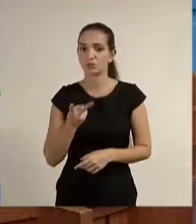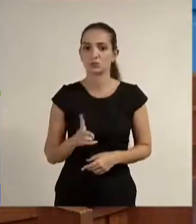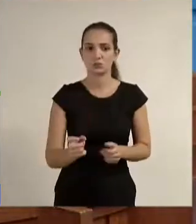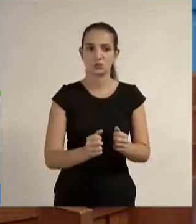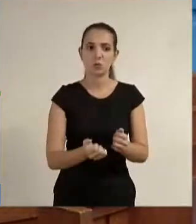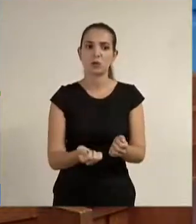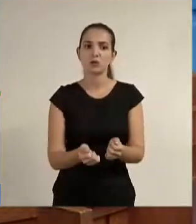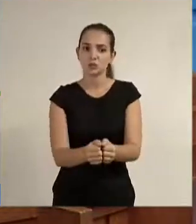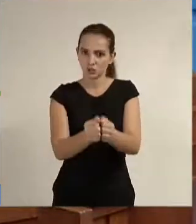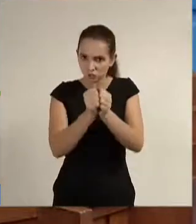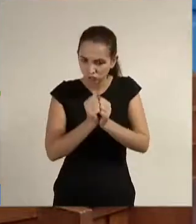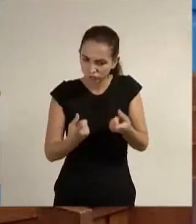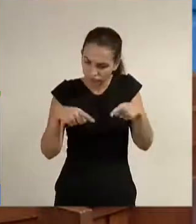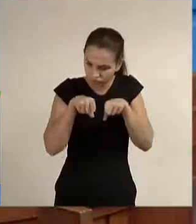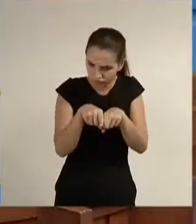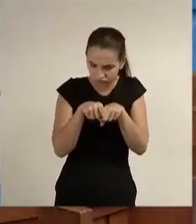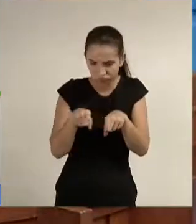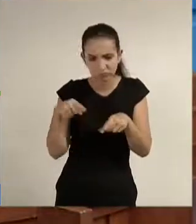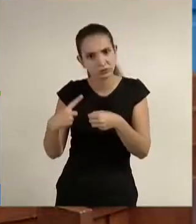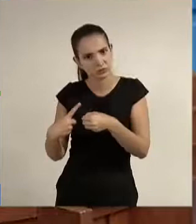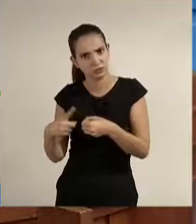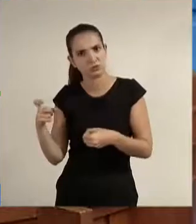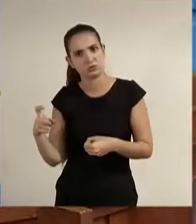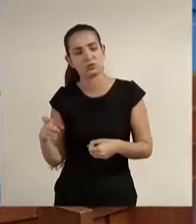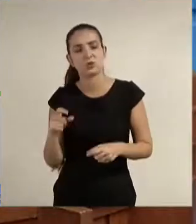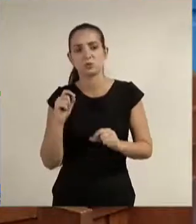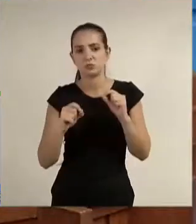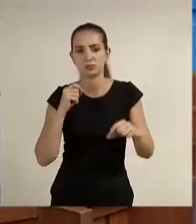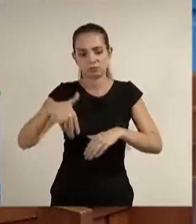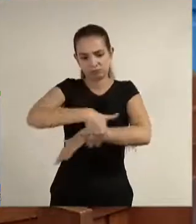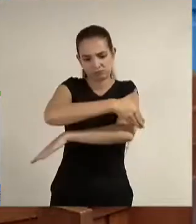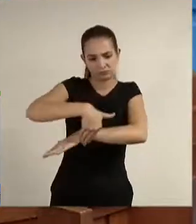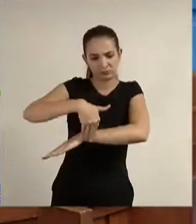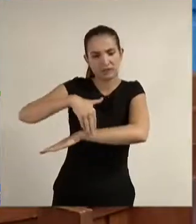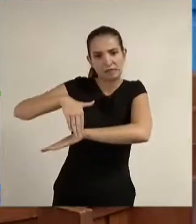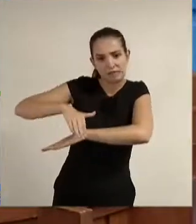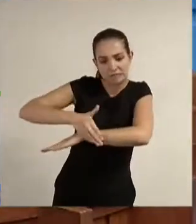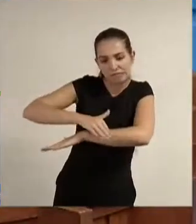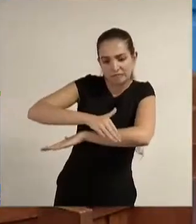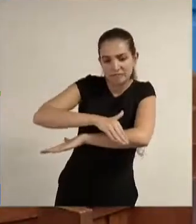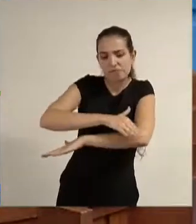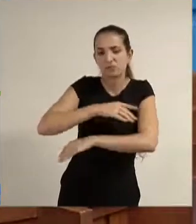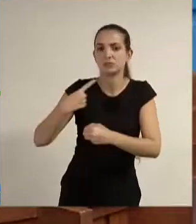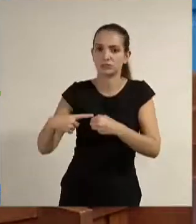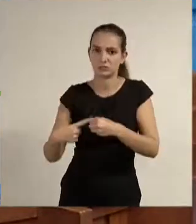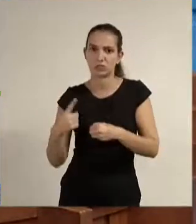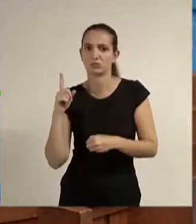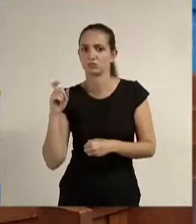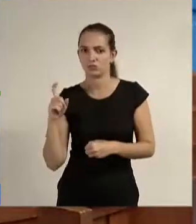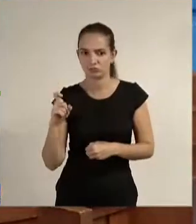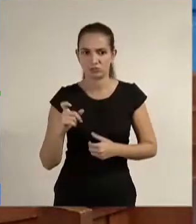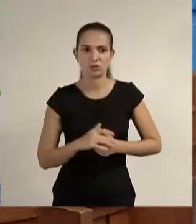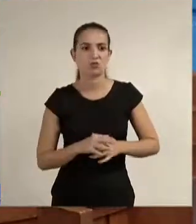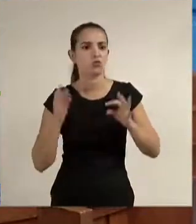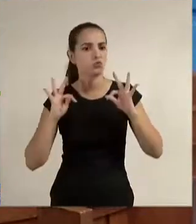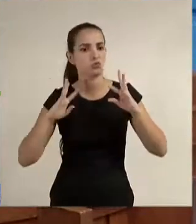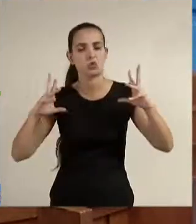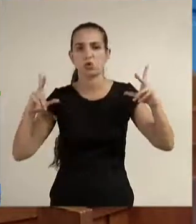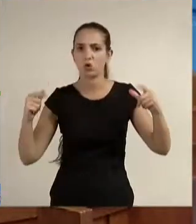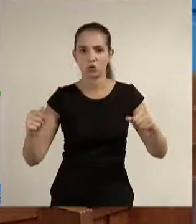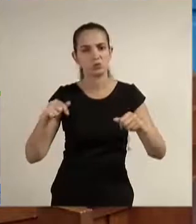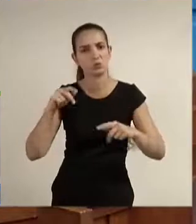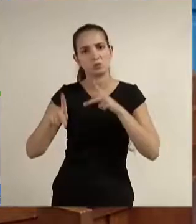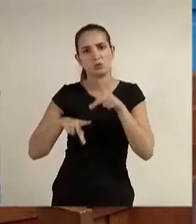a buraqueira que existe em Dourados, todos os buracos que atormentam a